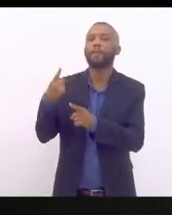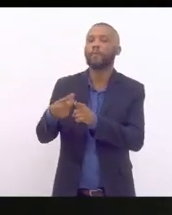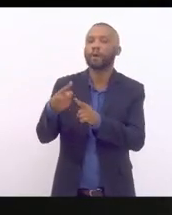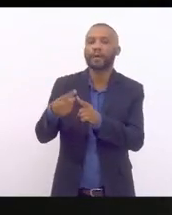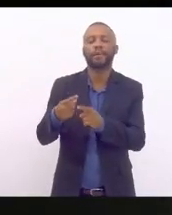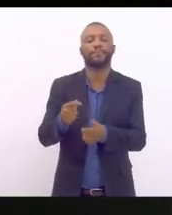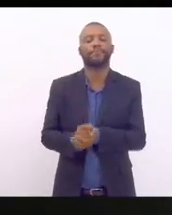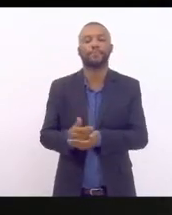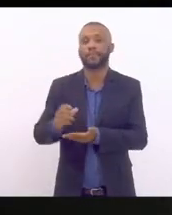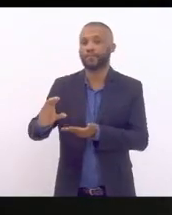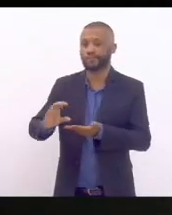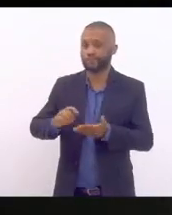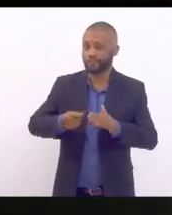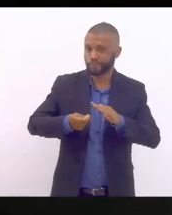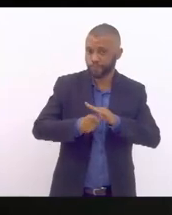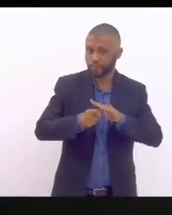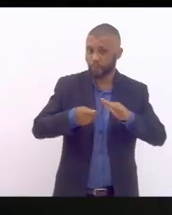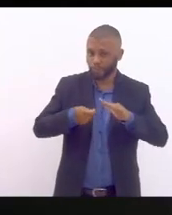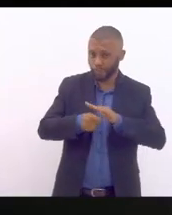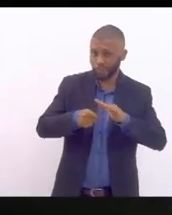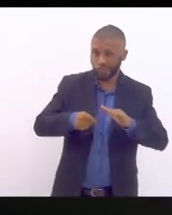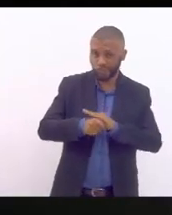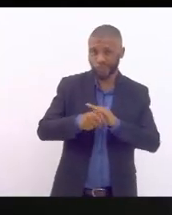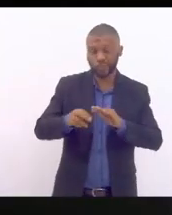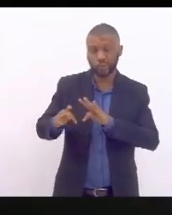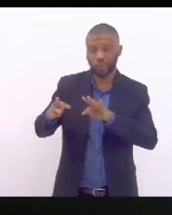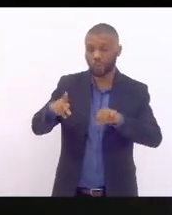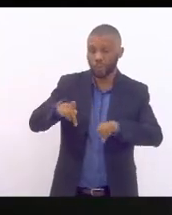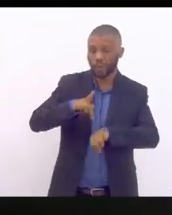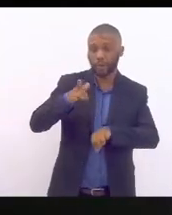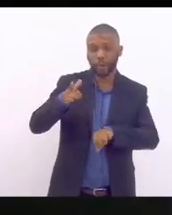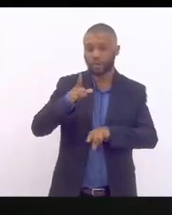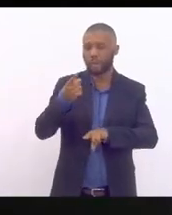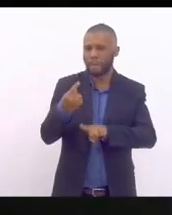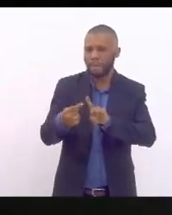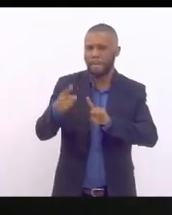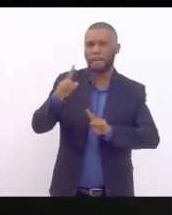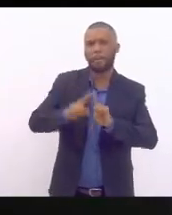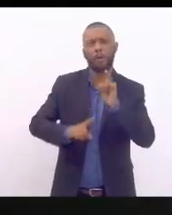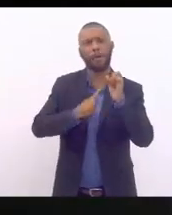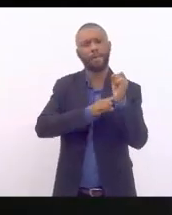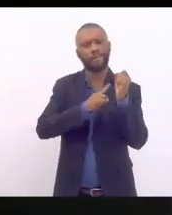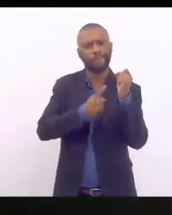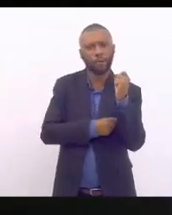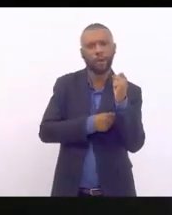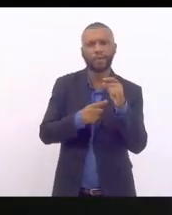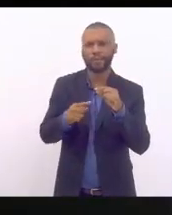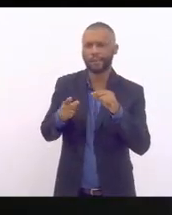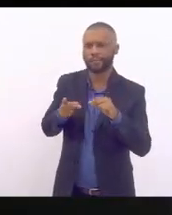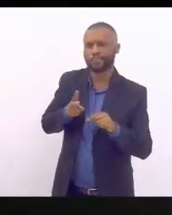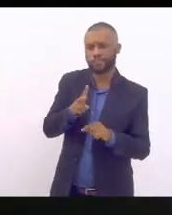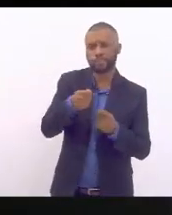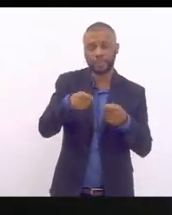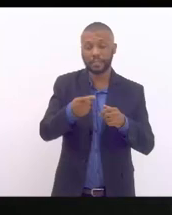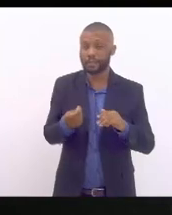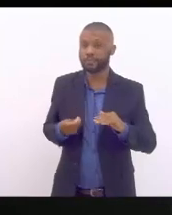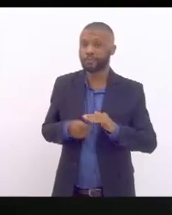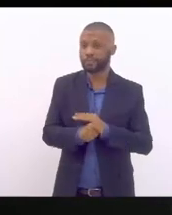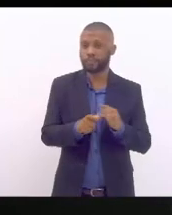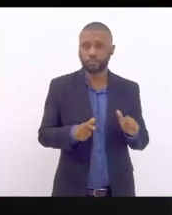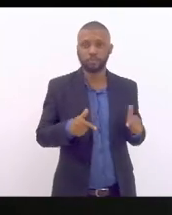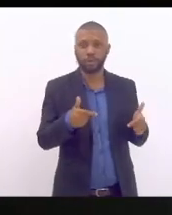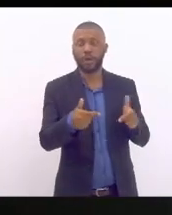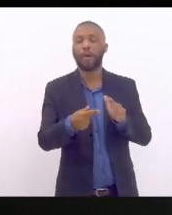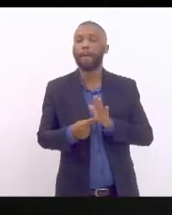injetar recurso da Universidade todo o país que se desenvolveu com força e Constância teve e